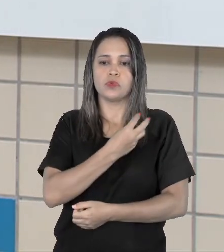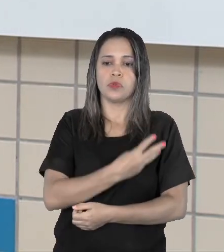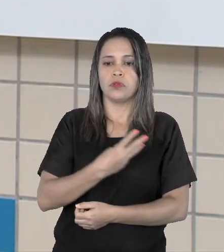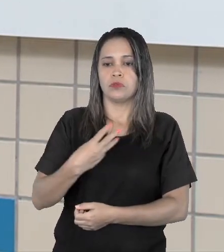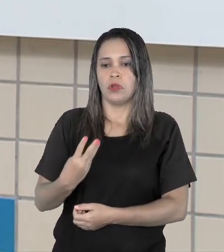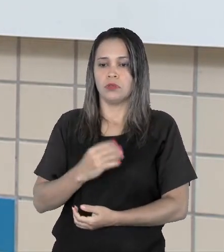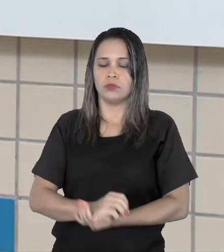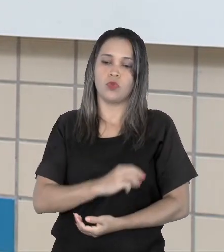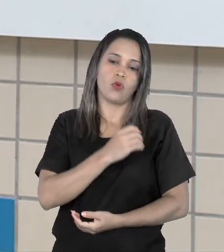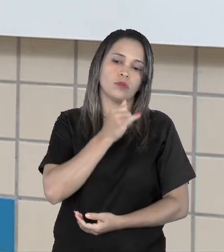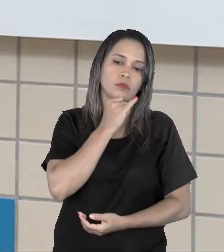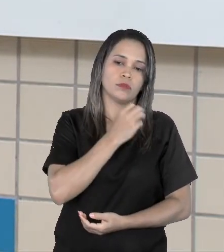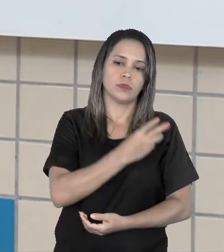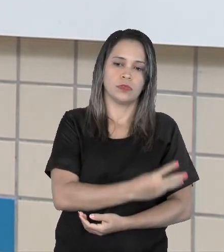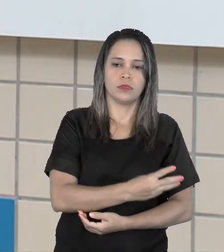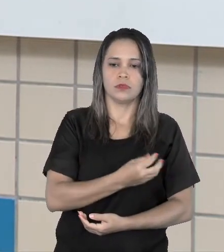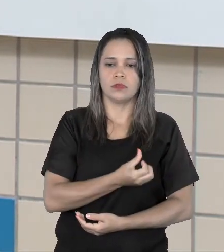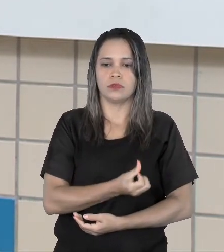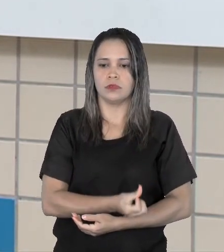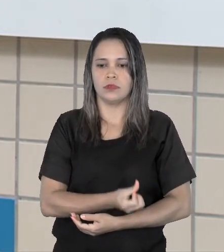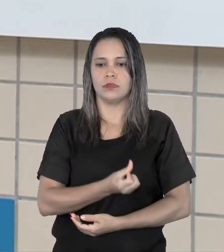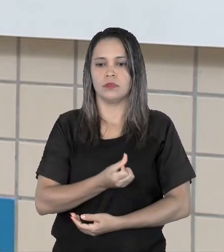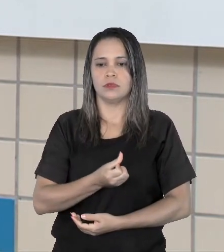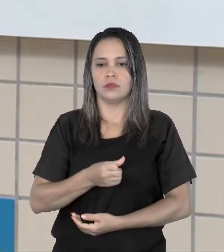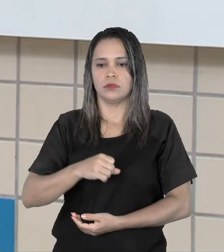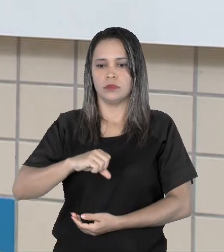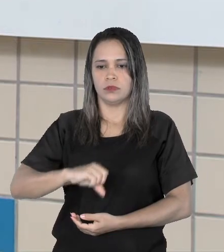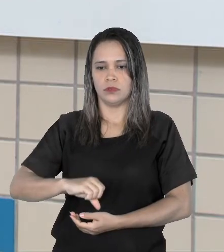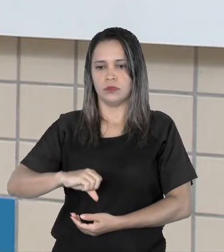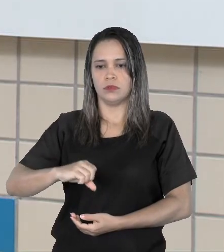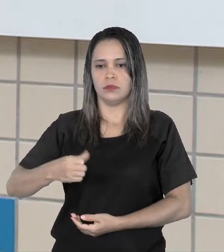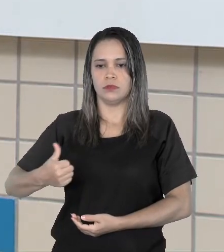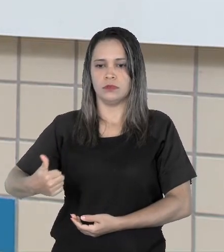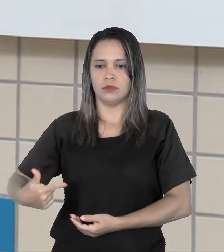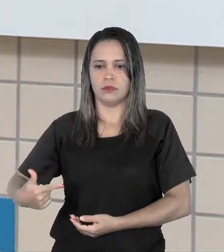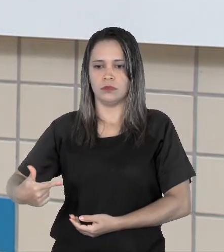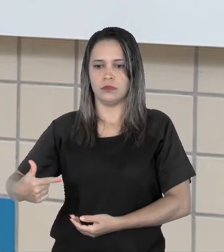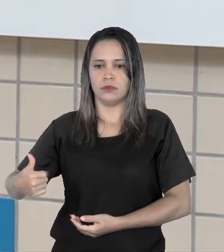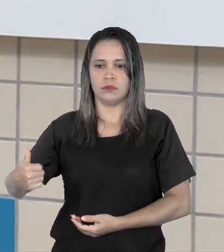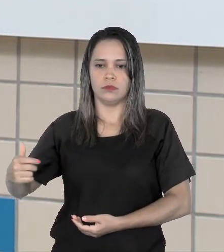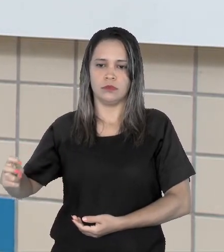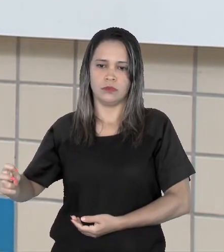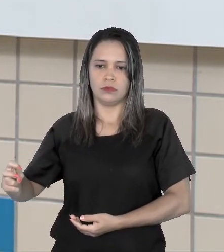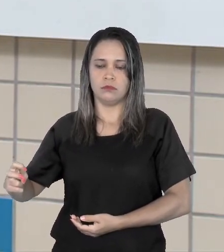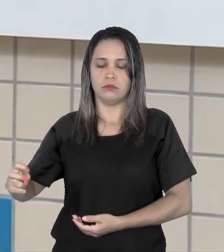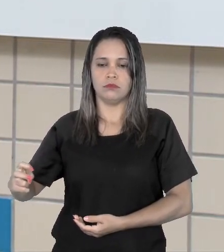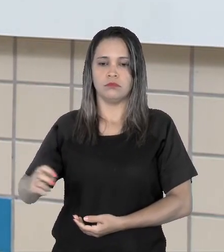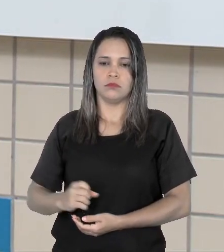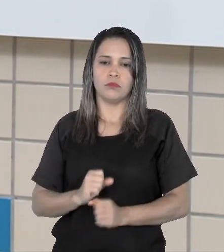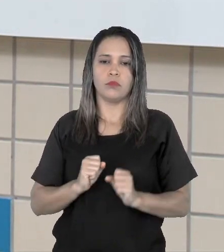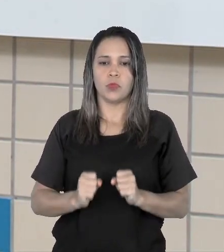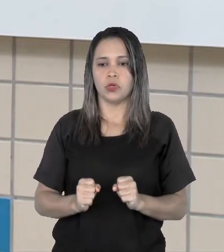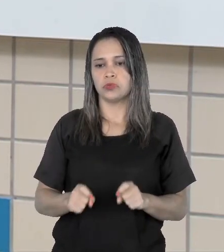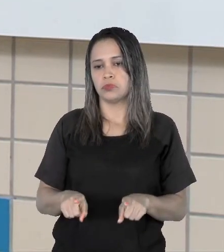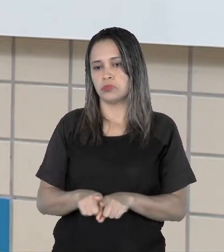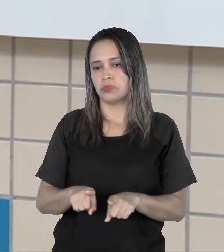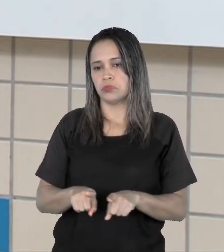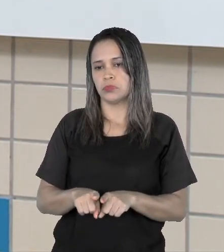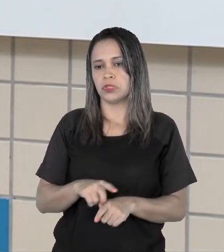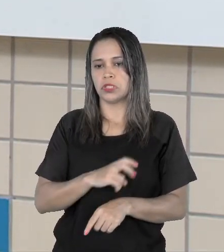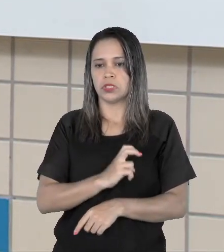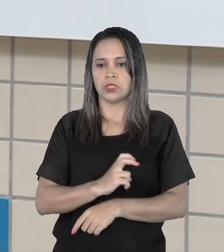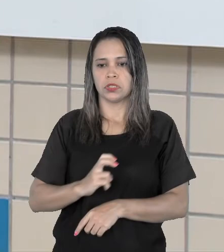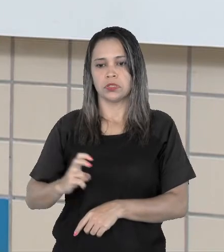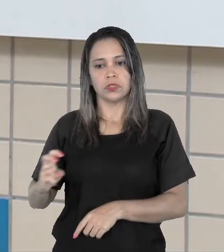né? 3, 6, 9, 12, 15, ela pode estar também de 5